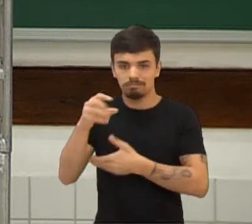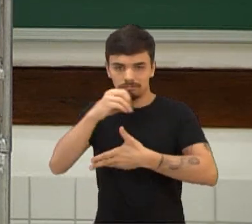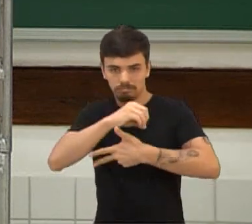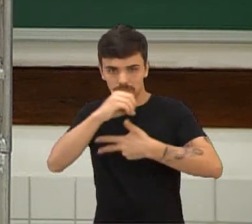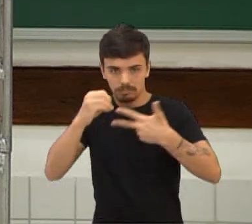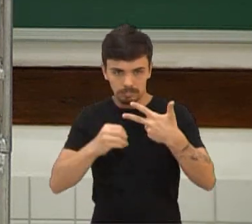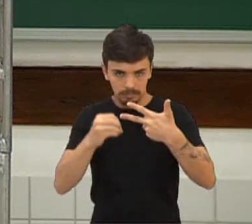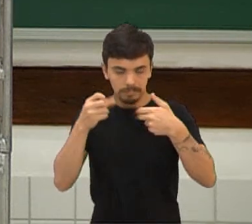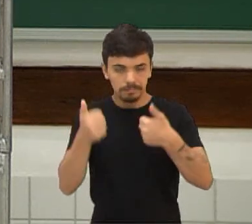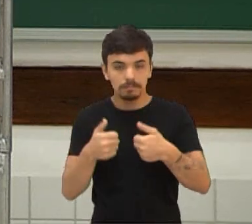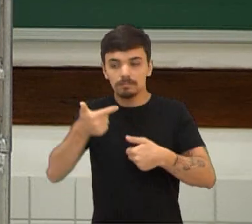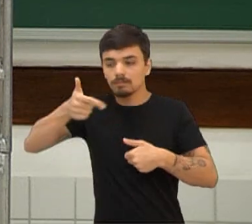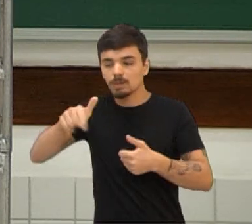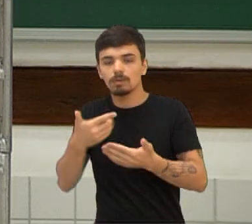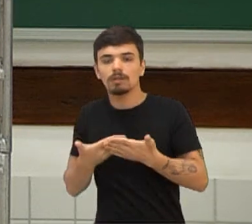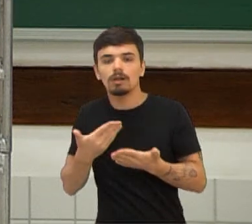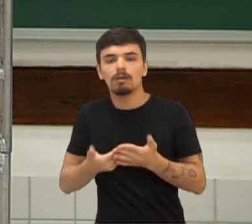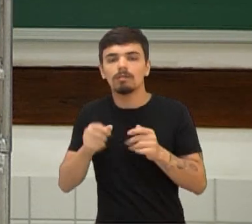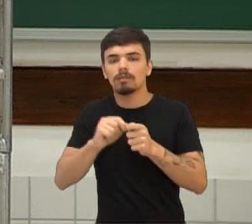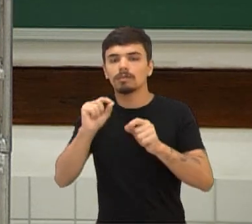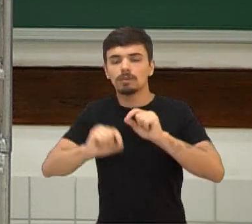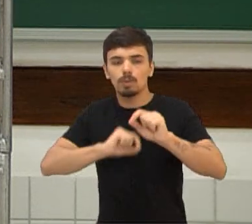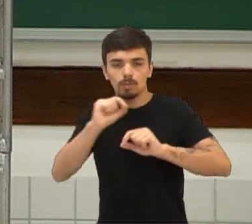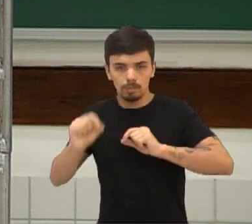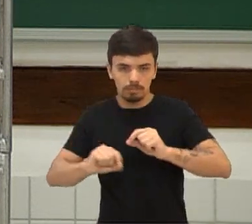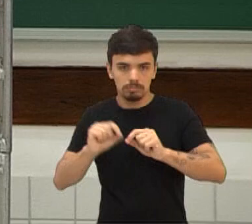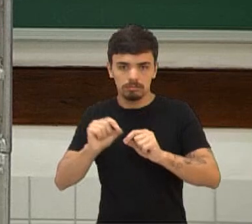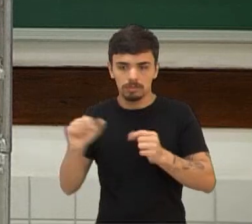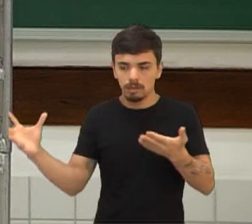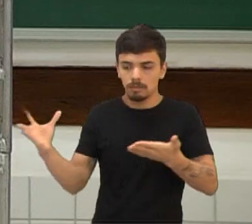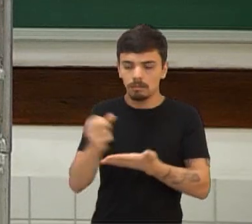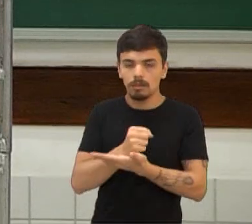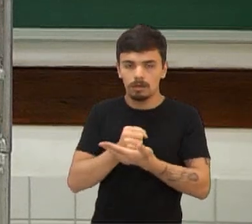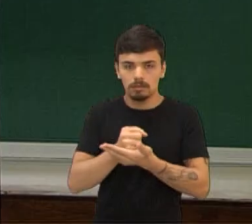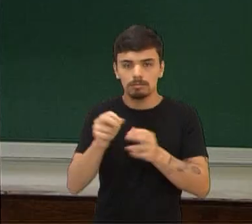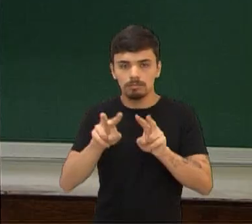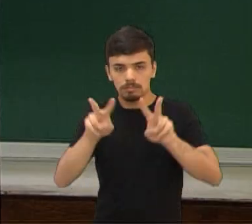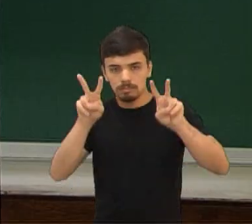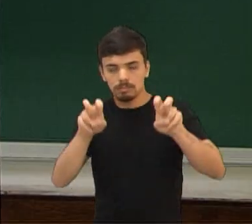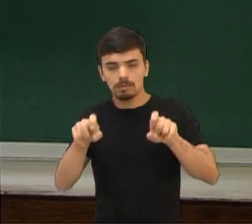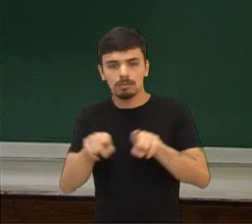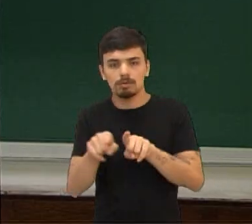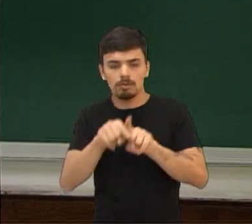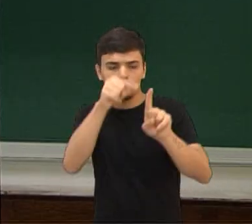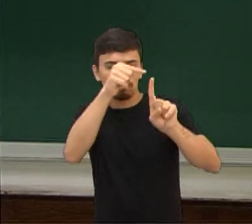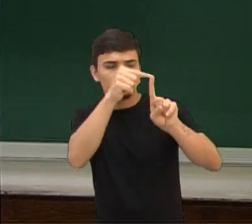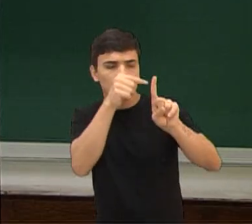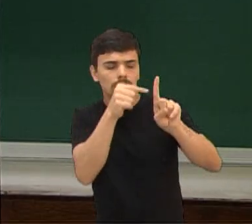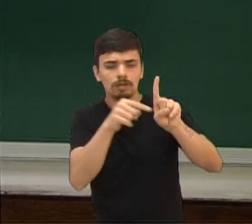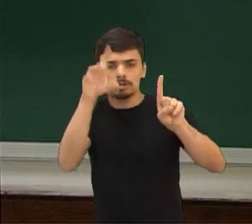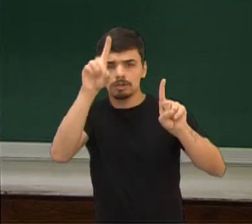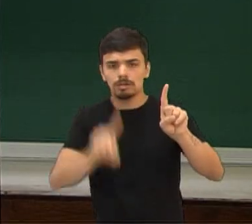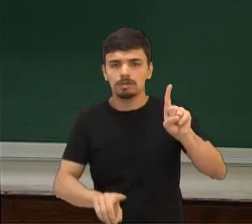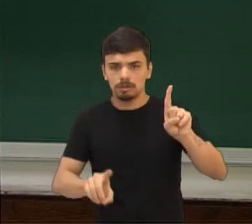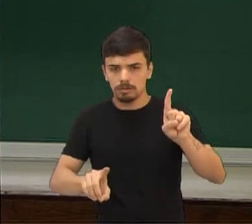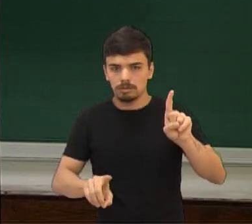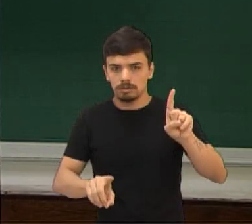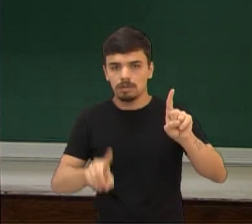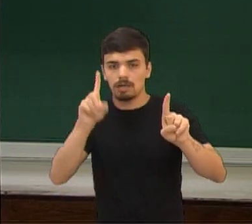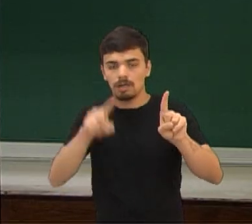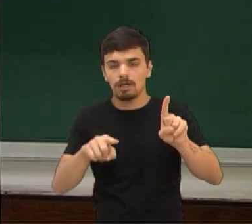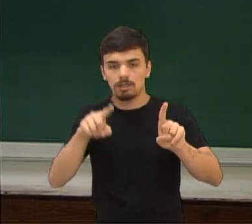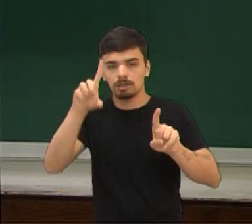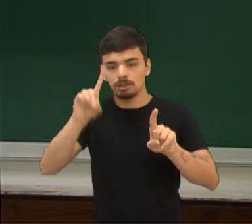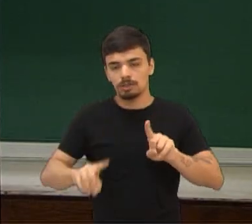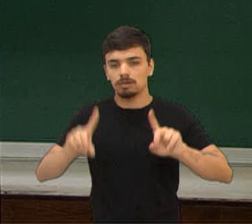Na próxima aula, o que a gente vai fazer vai ser abordar as noções de um tipo de direito específico, que são os chamados